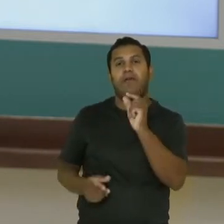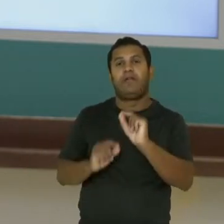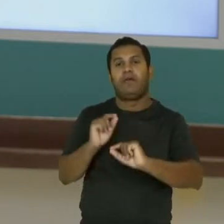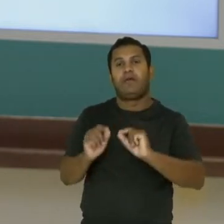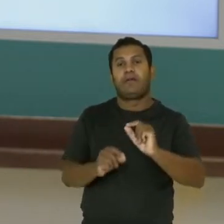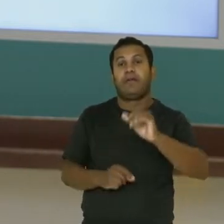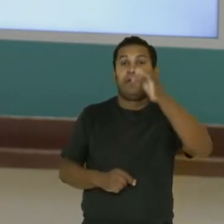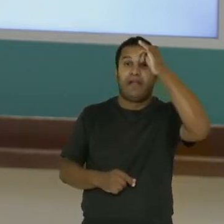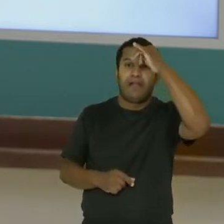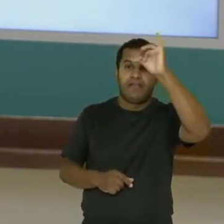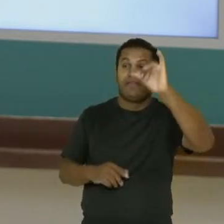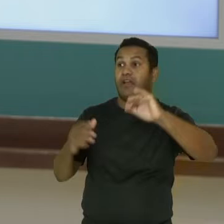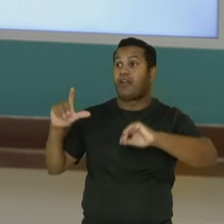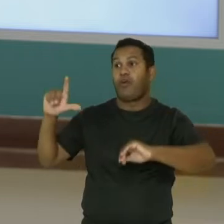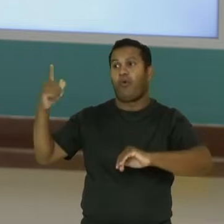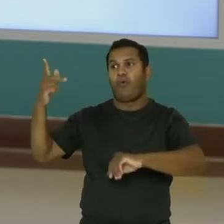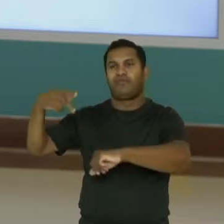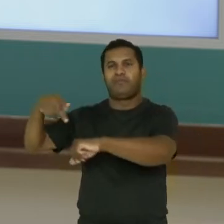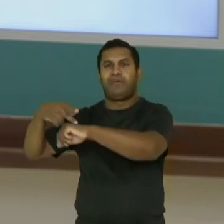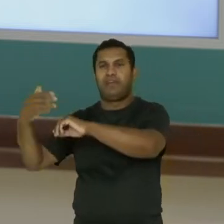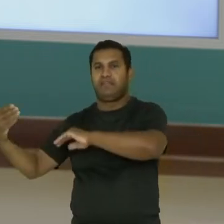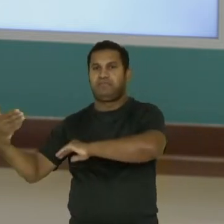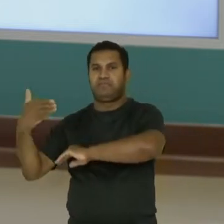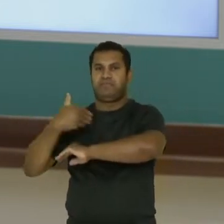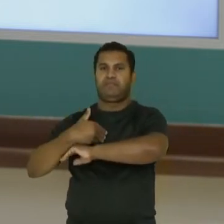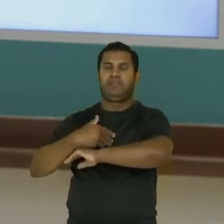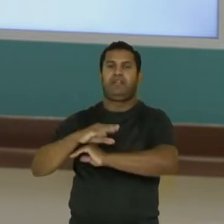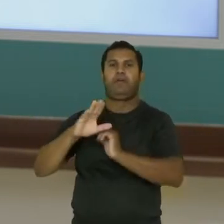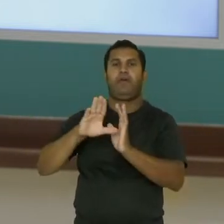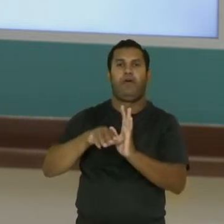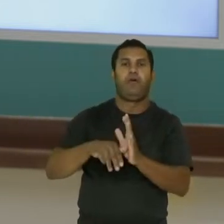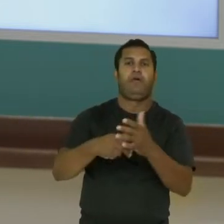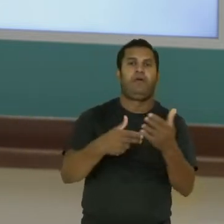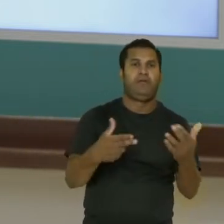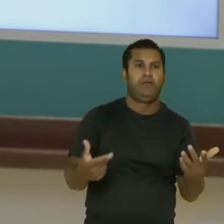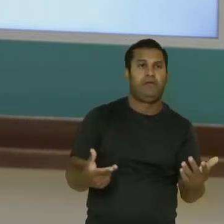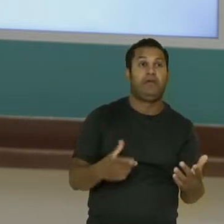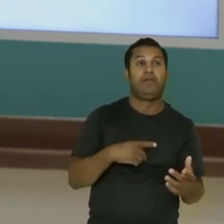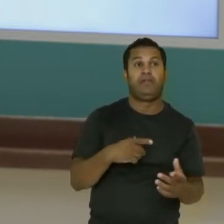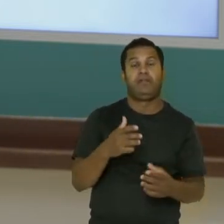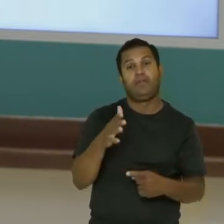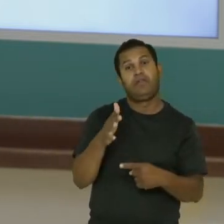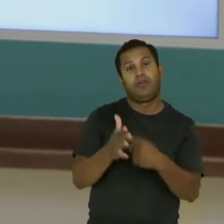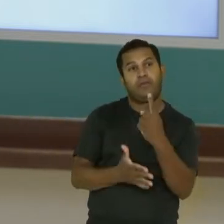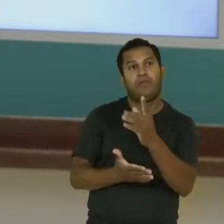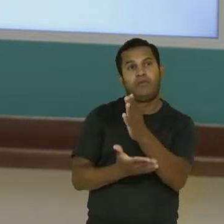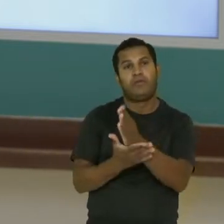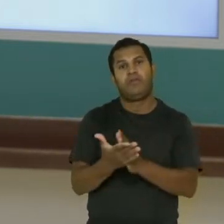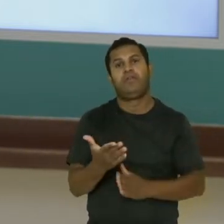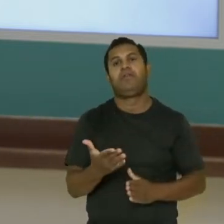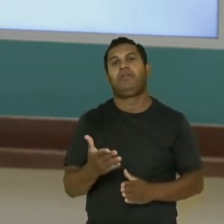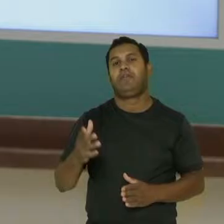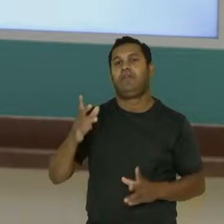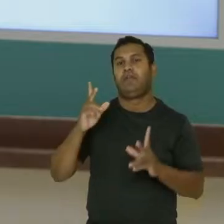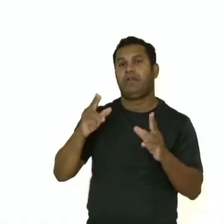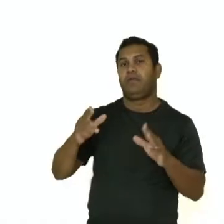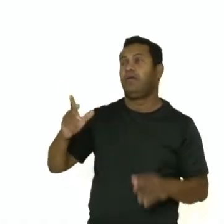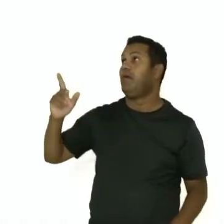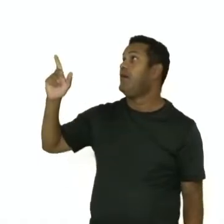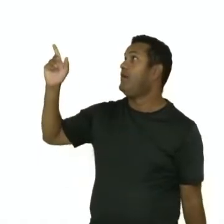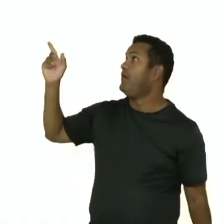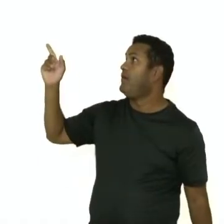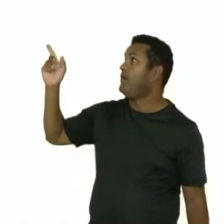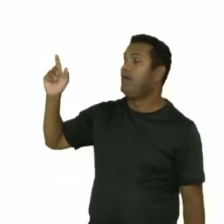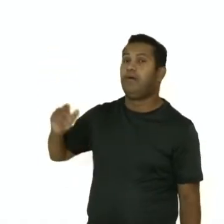foi feita essa primeira divisão ali em 1534, a divisão em capitanias hereditárias, né?